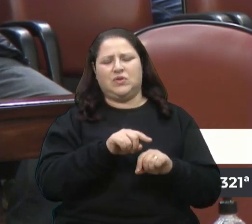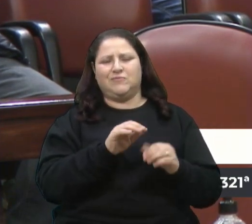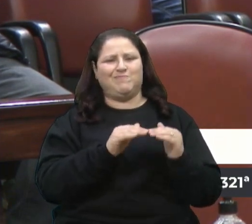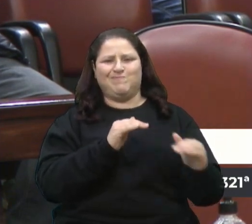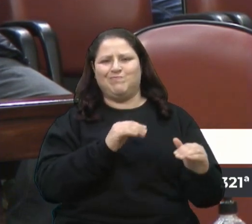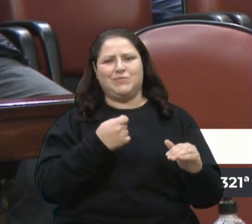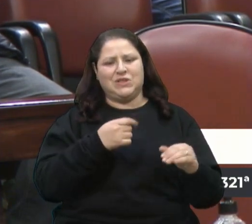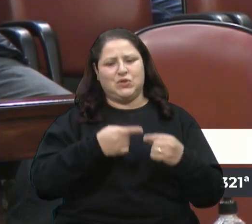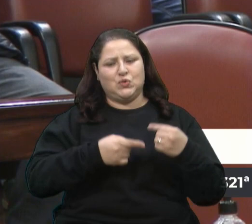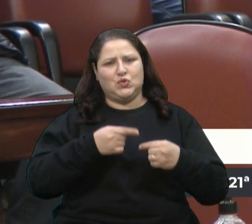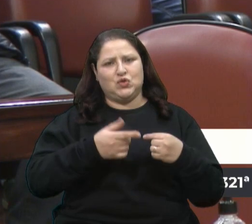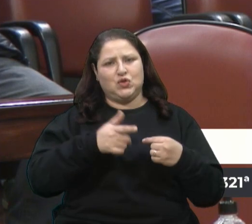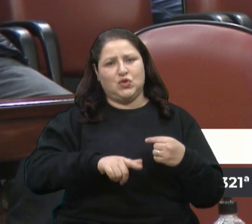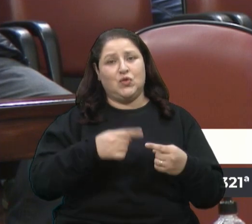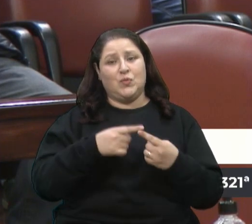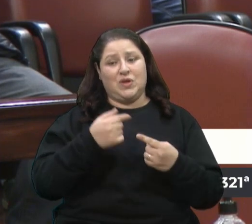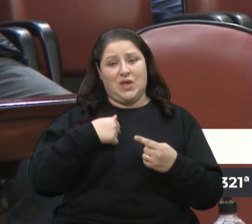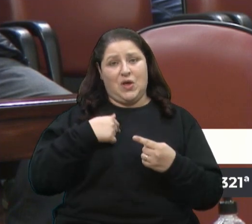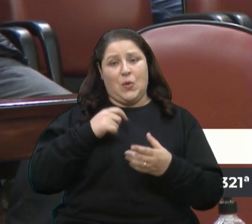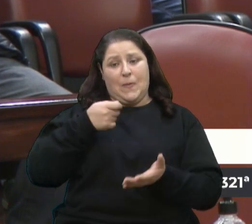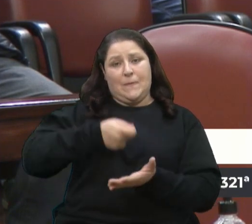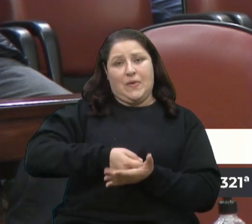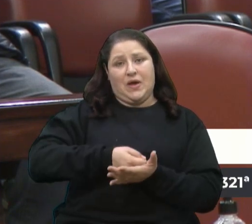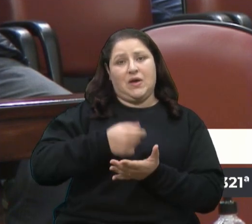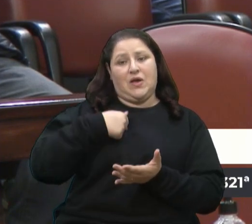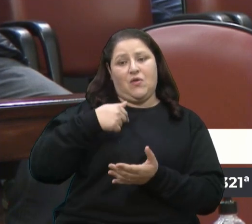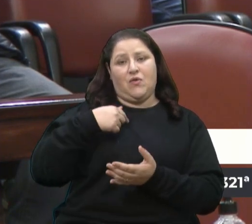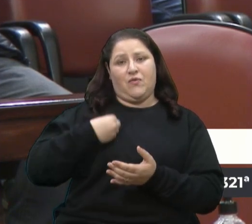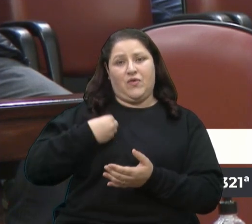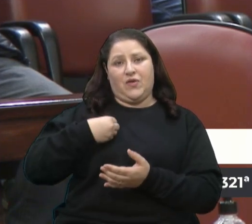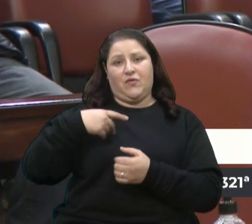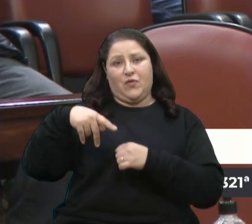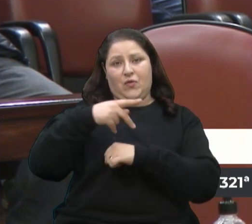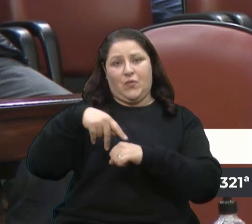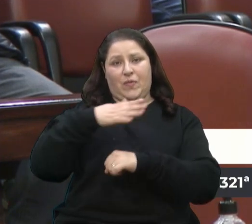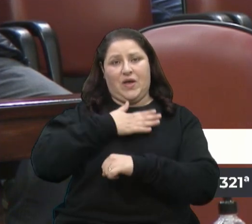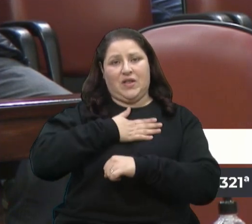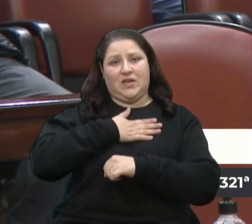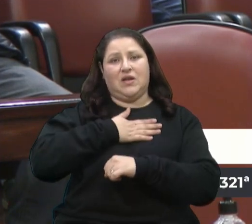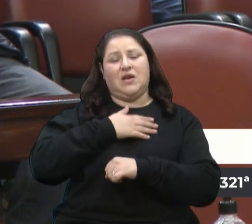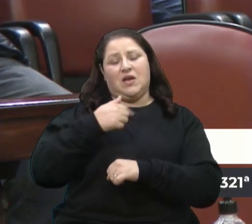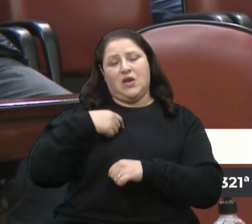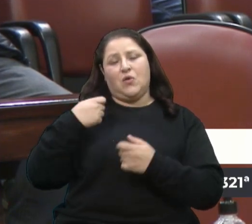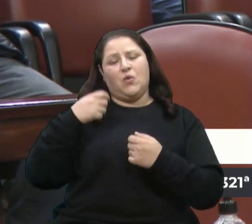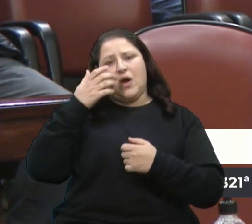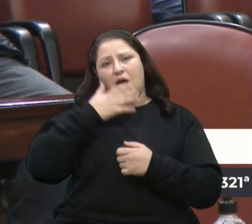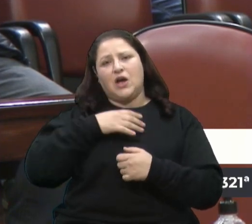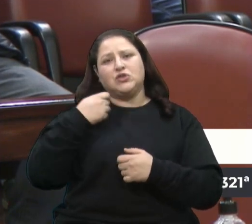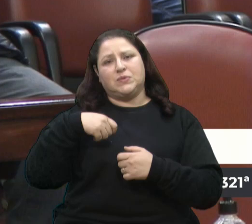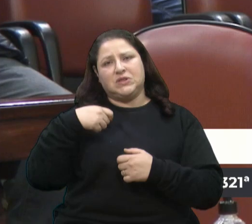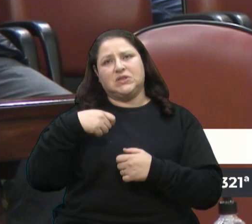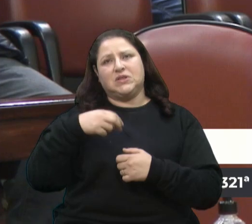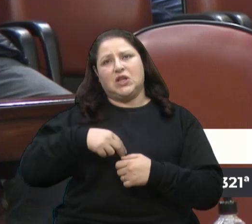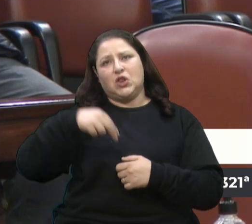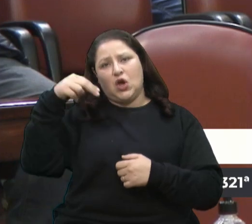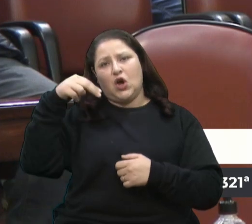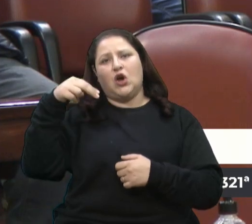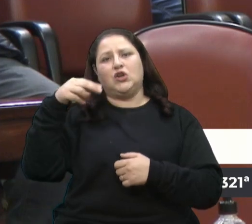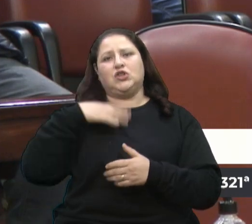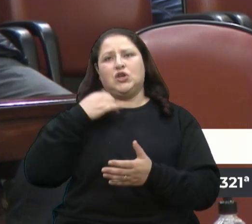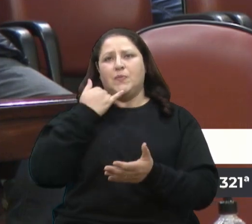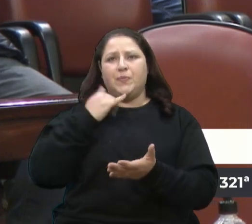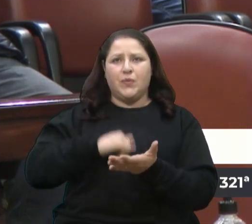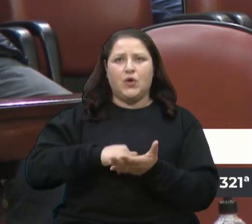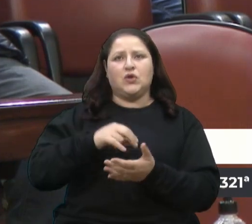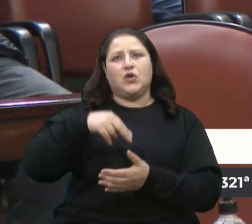Porque senão o meu imposto que eu pago, e eu vivo numa pátria, e eu acho que o meu imposto tem que ir lá para o norte, para aquelas pessoas que não têm condições, tem que ir para o